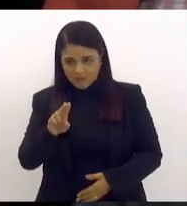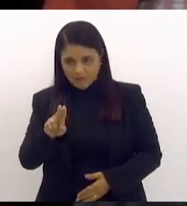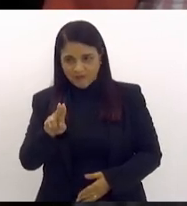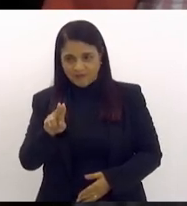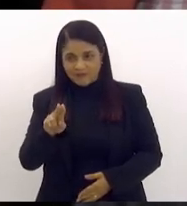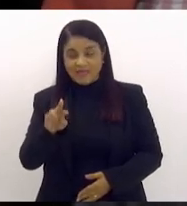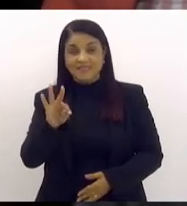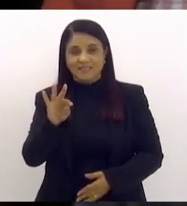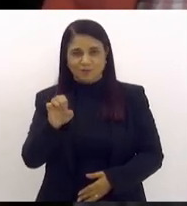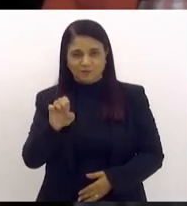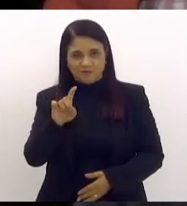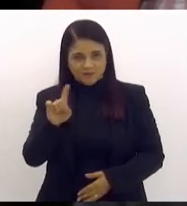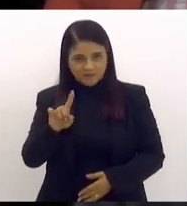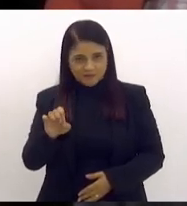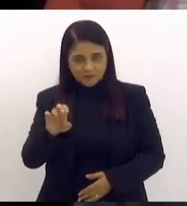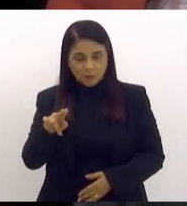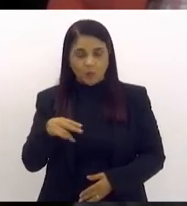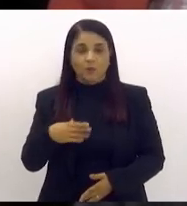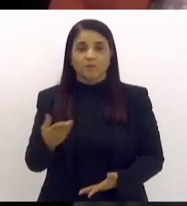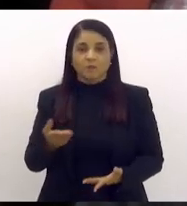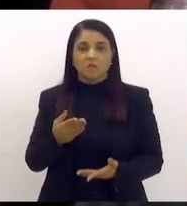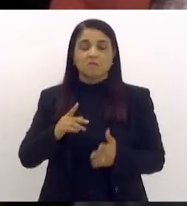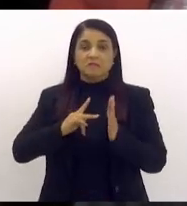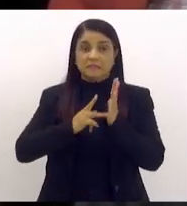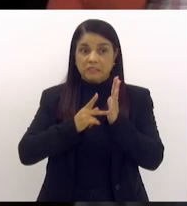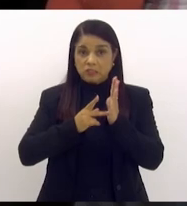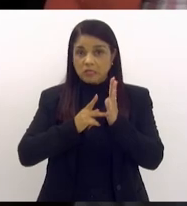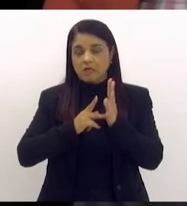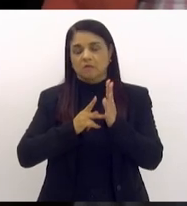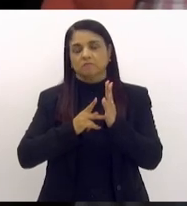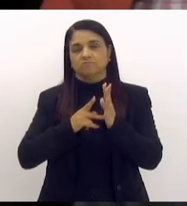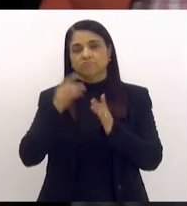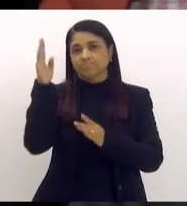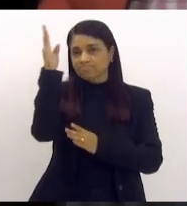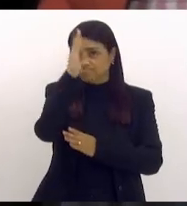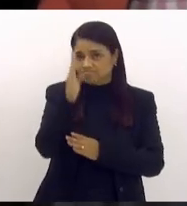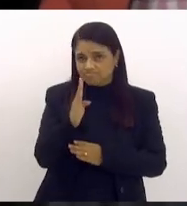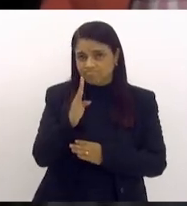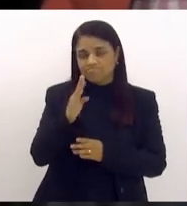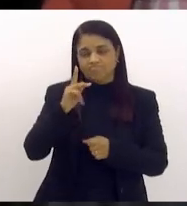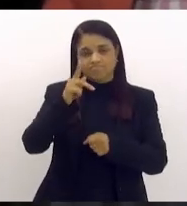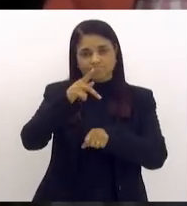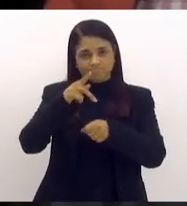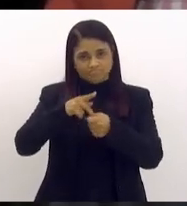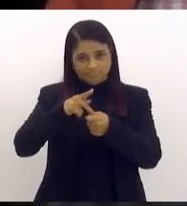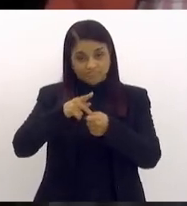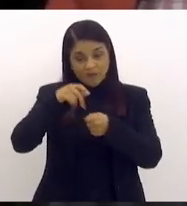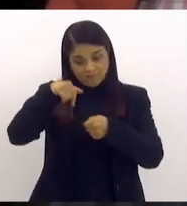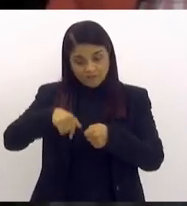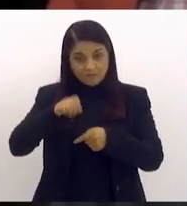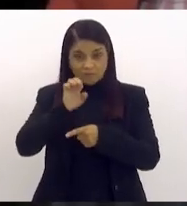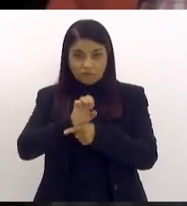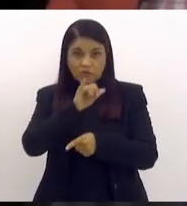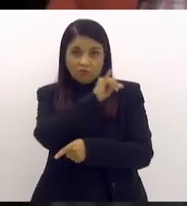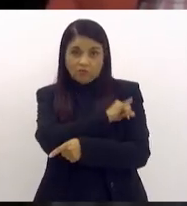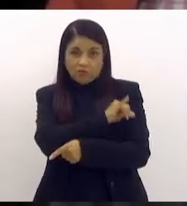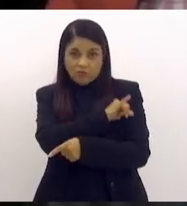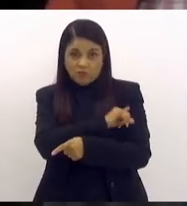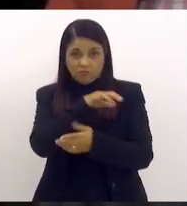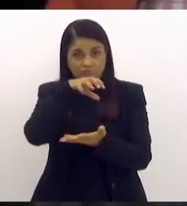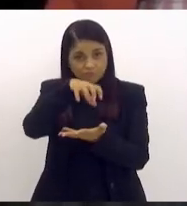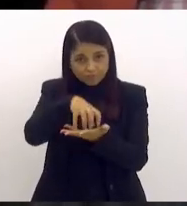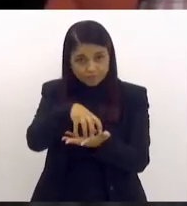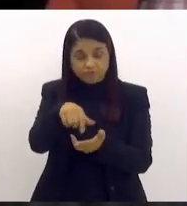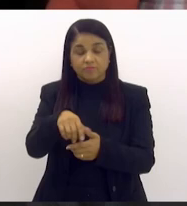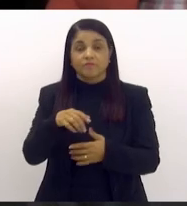Norte Fluminense maior sindicato petroleiro do Brasil fica aqui no Rio de Janeiro quero saudar o companheiro